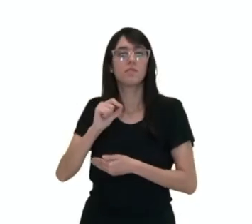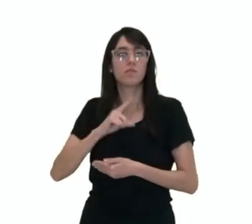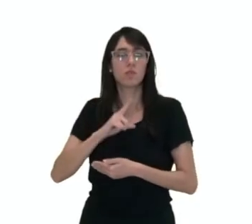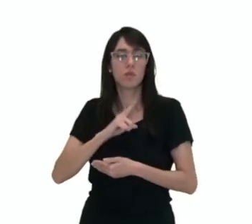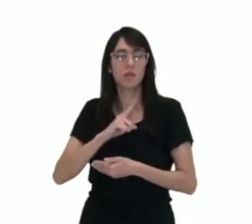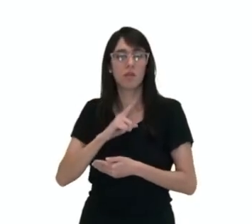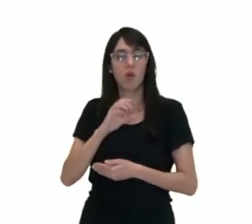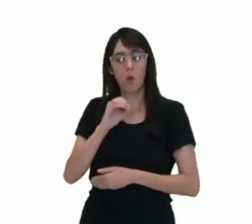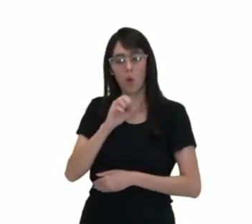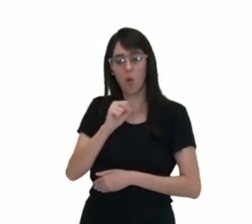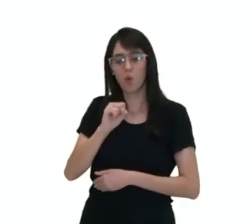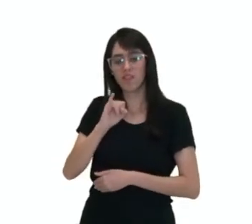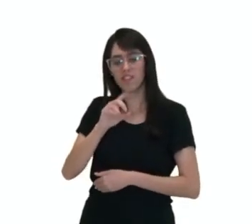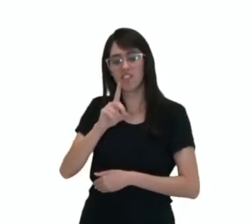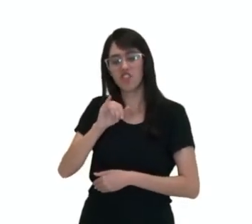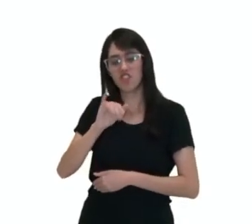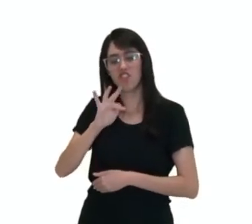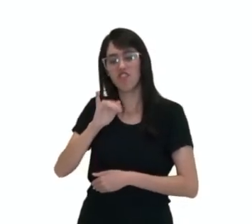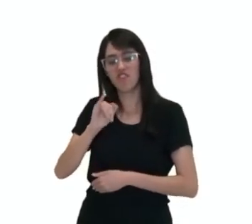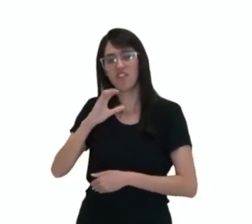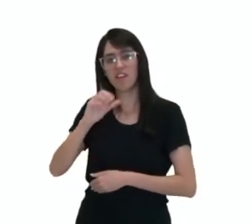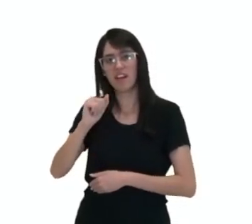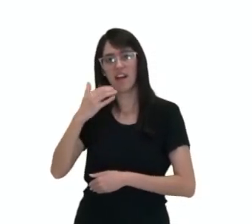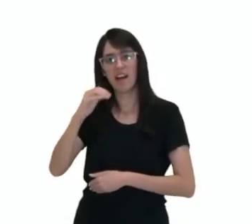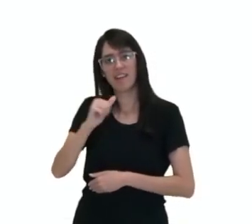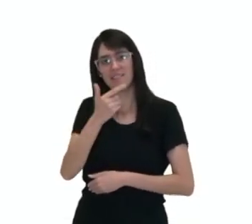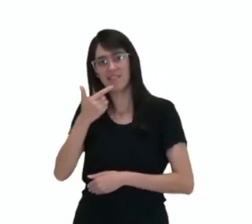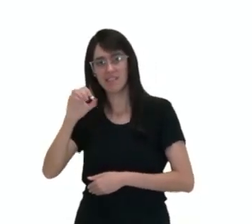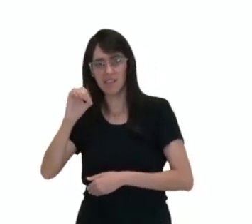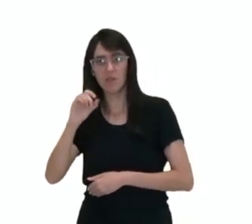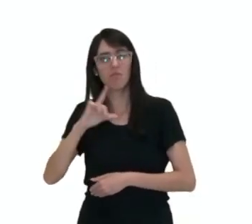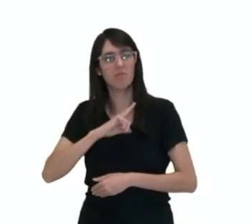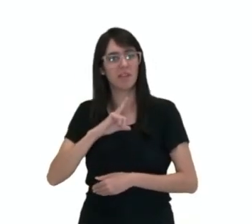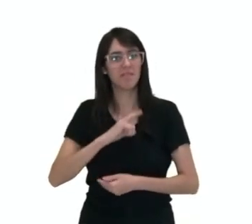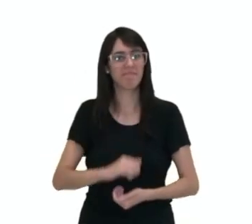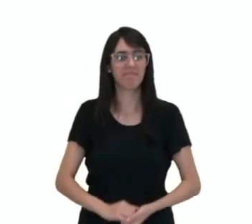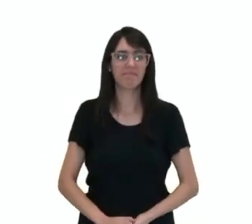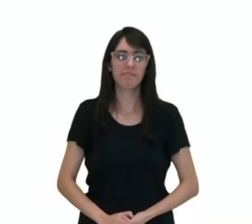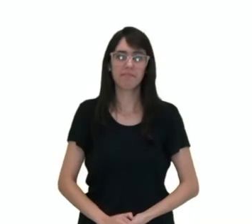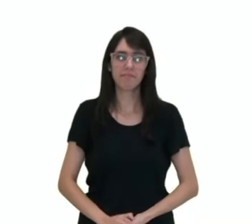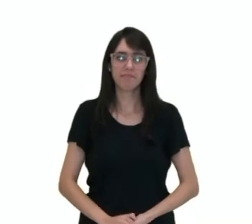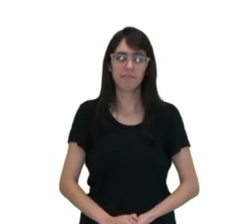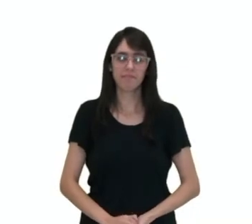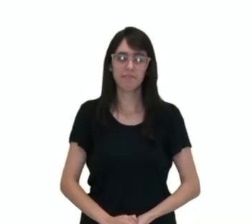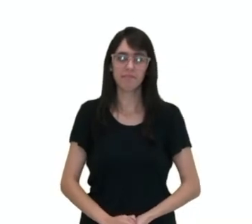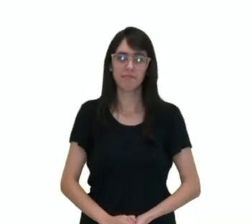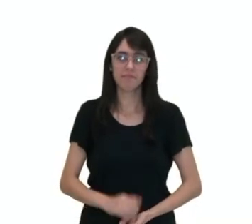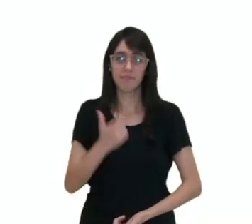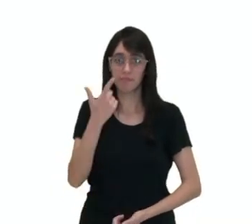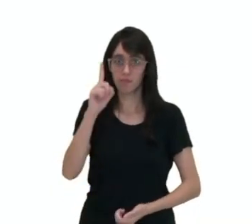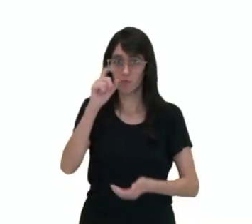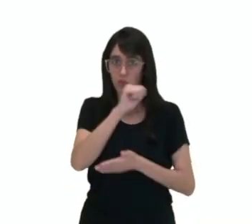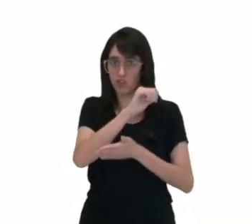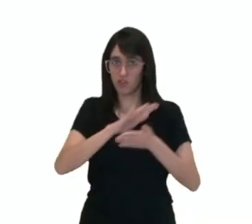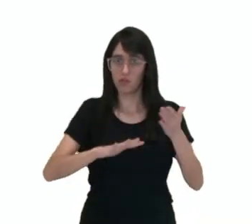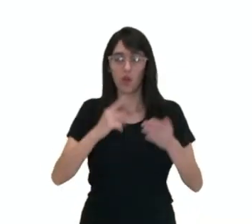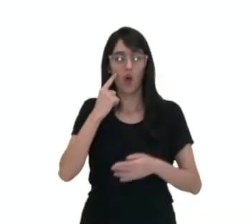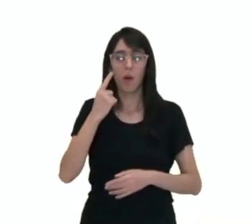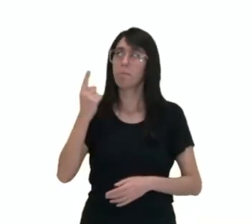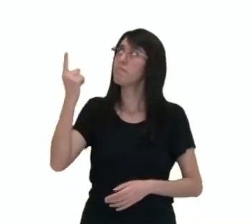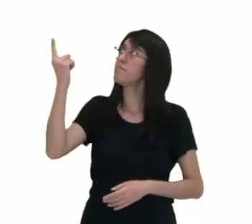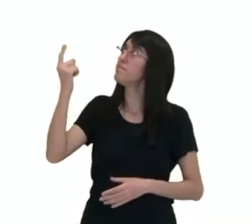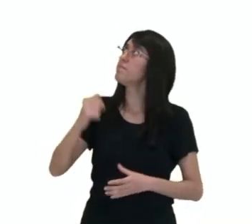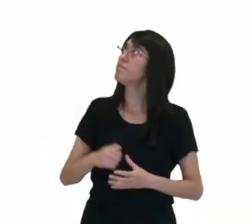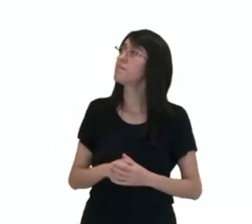da ossificação de novo, né? Faz o calo, né, que eles chamam do calo. Vamos para uma atividade. Olha, o